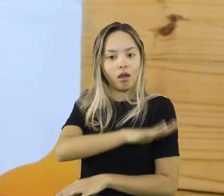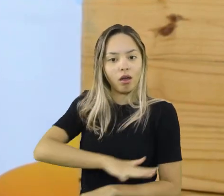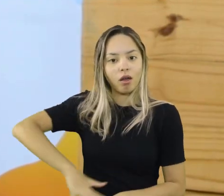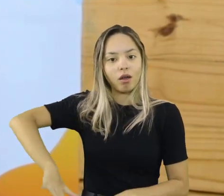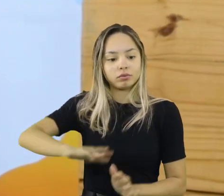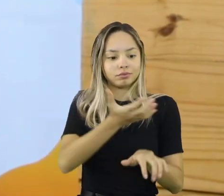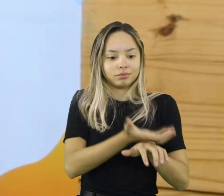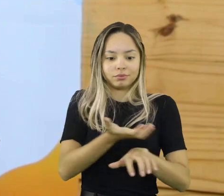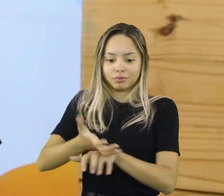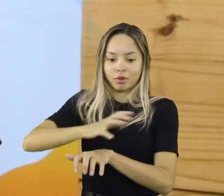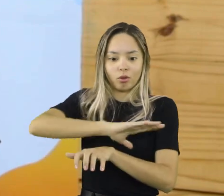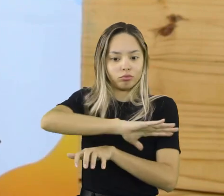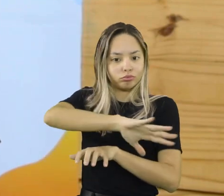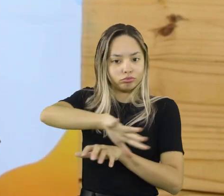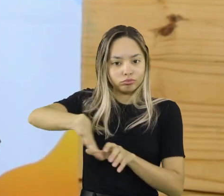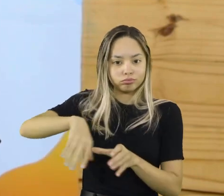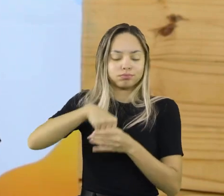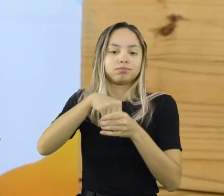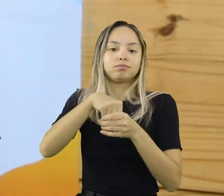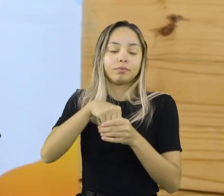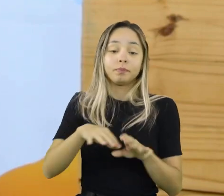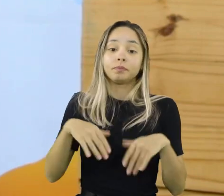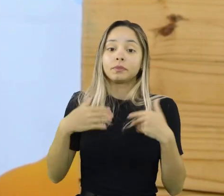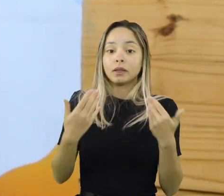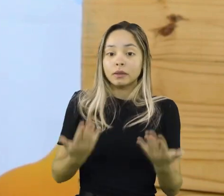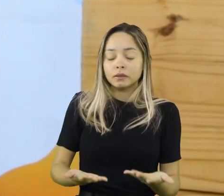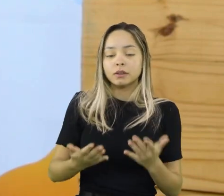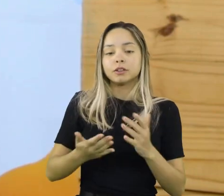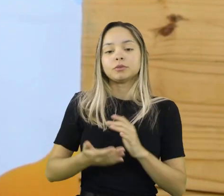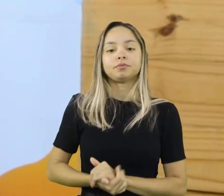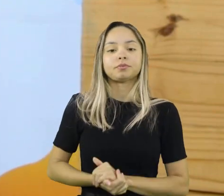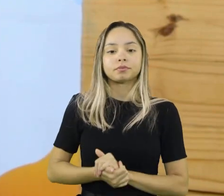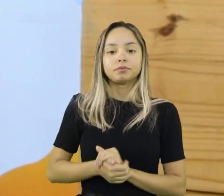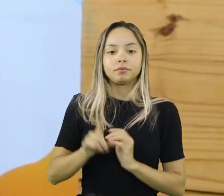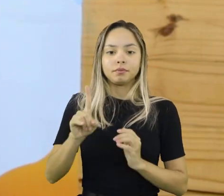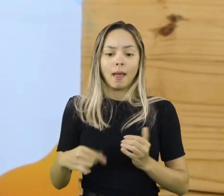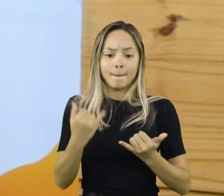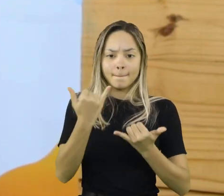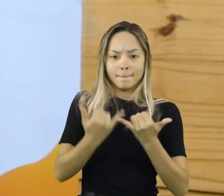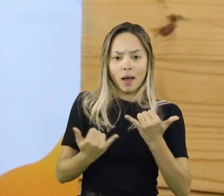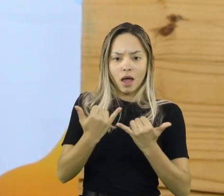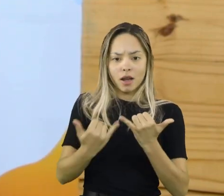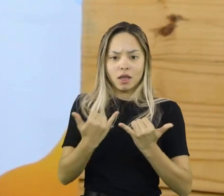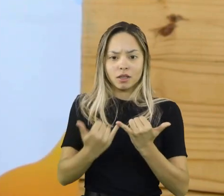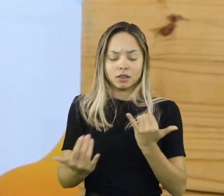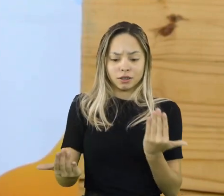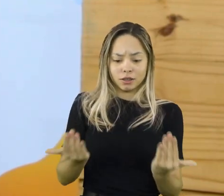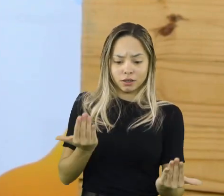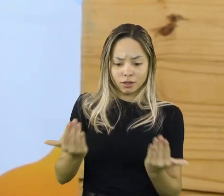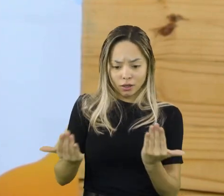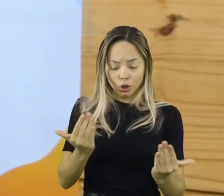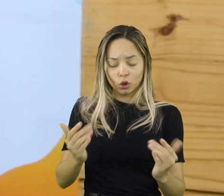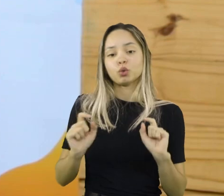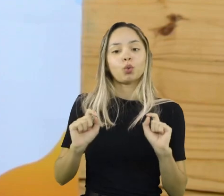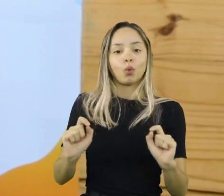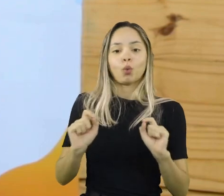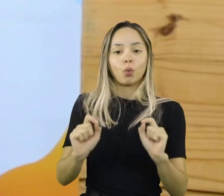polivalente. E no ensino fundamental, é um pouco parecido com o ensino fundamental,